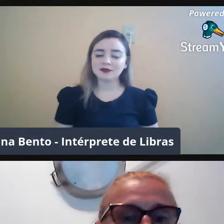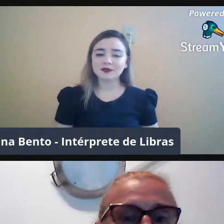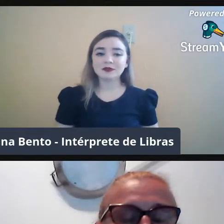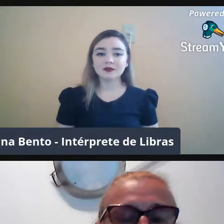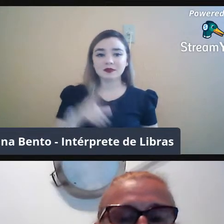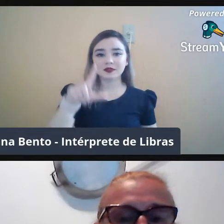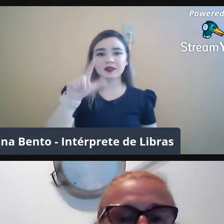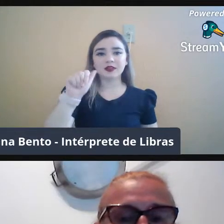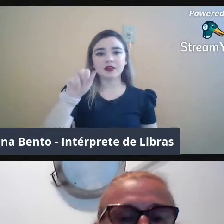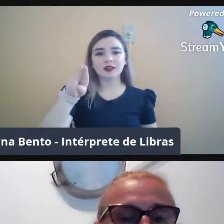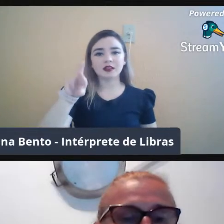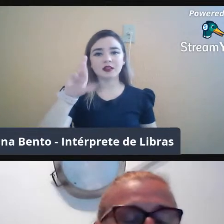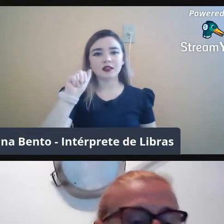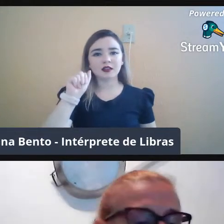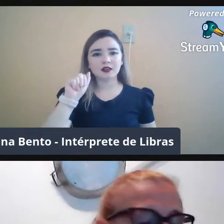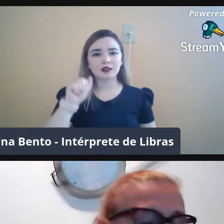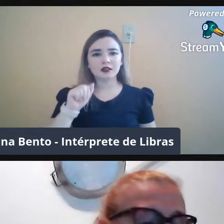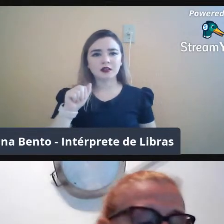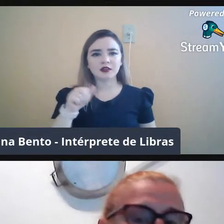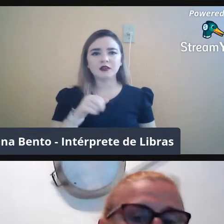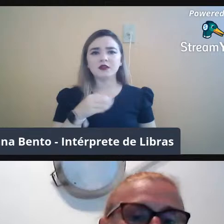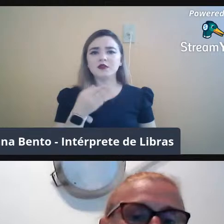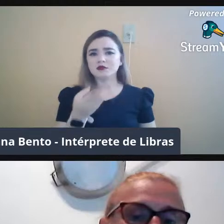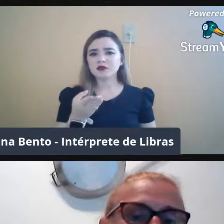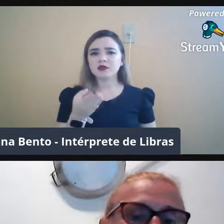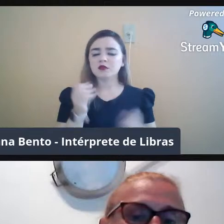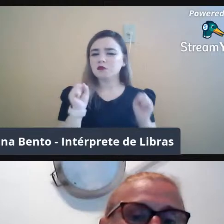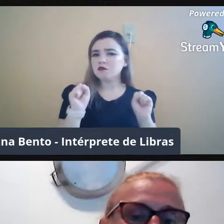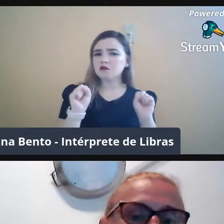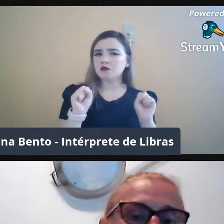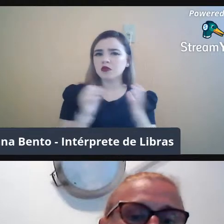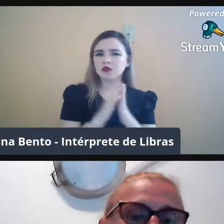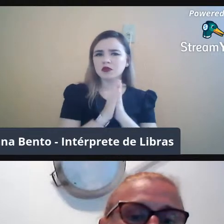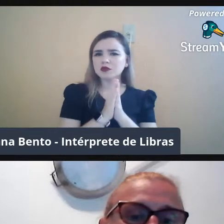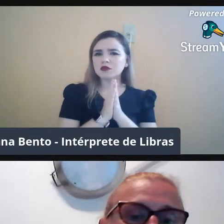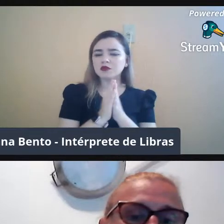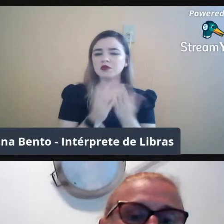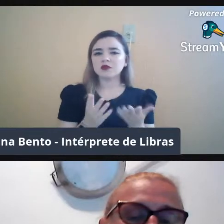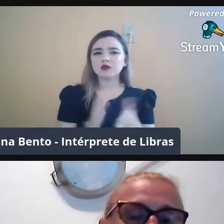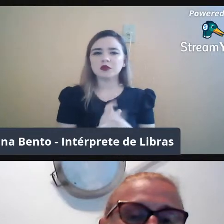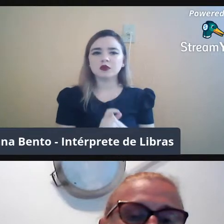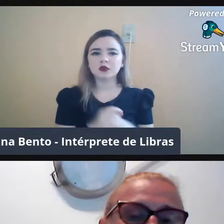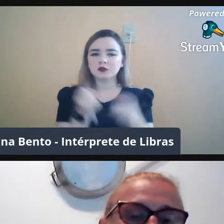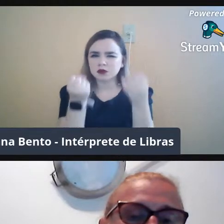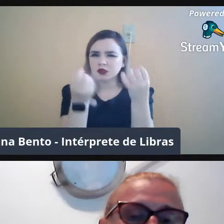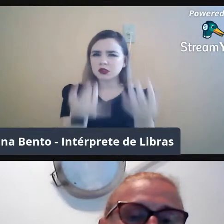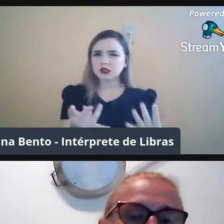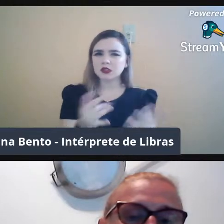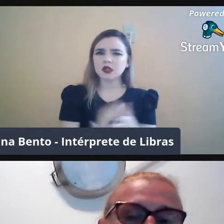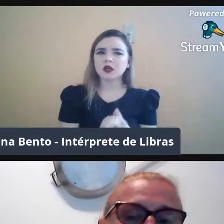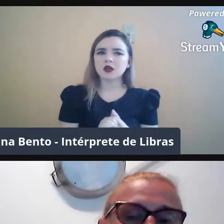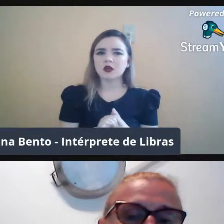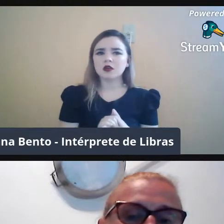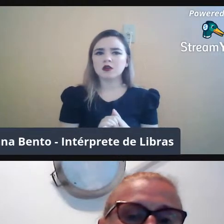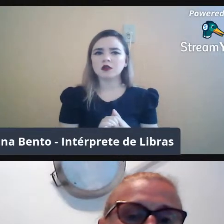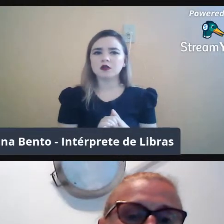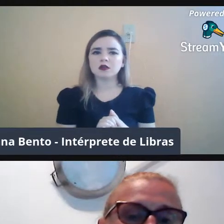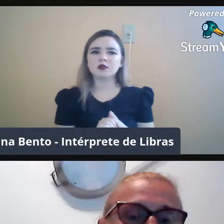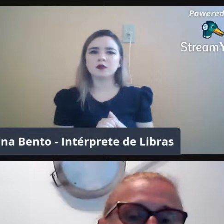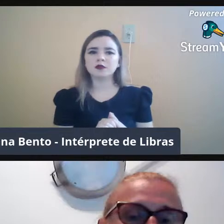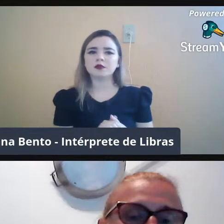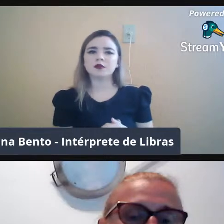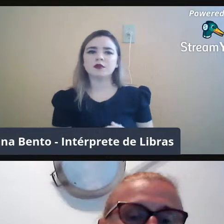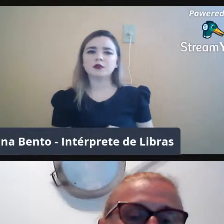Laura, você podia fazer um pouco uma fala um pouco mais conceitual para a gente,